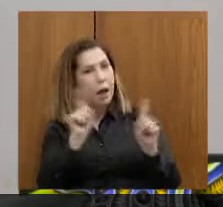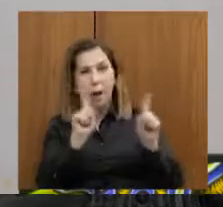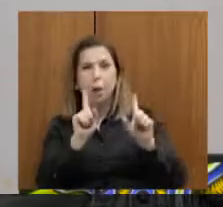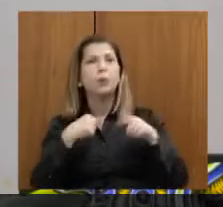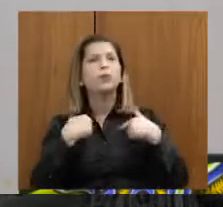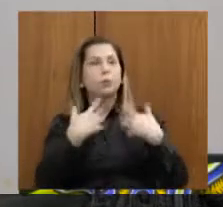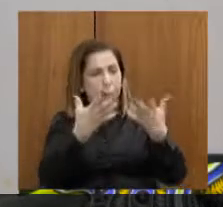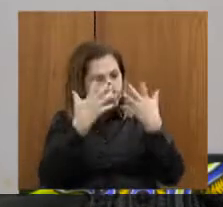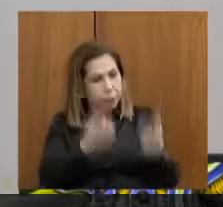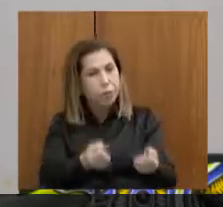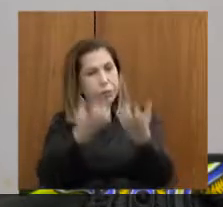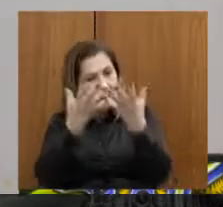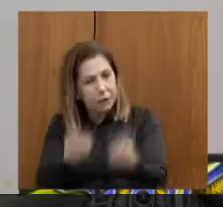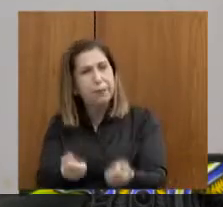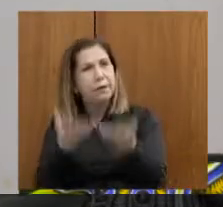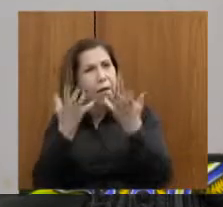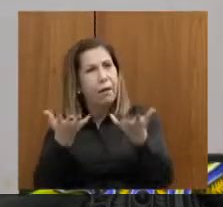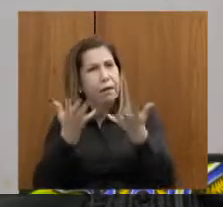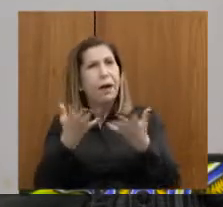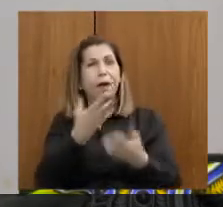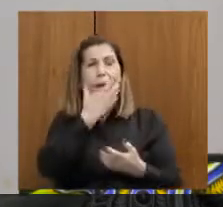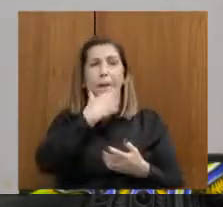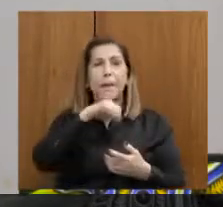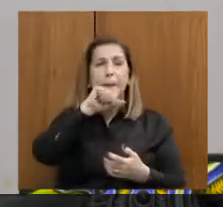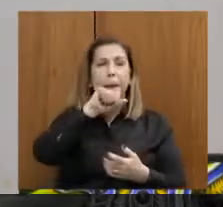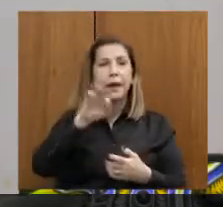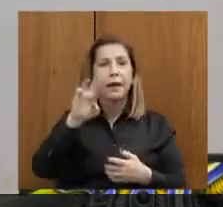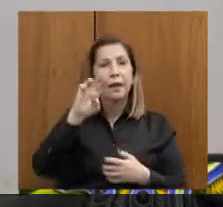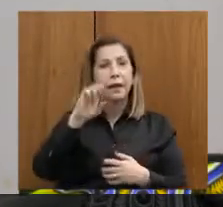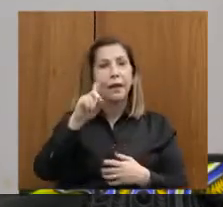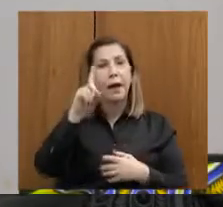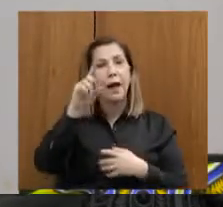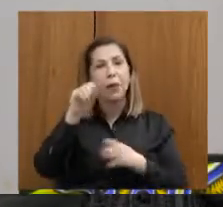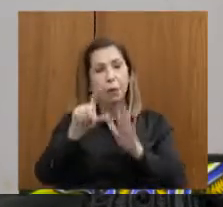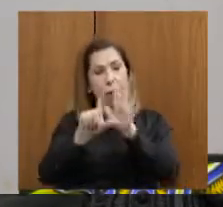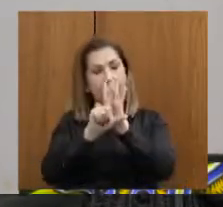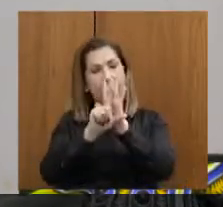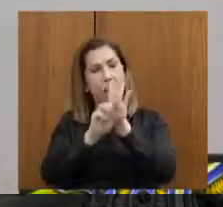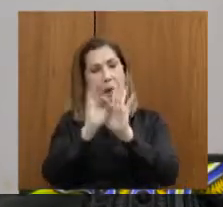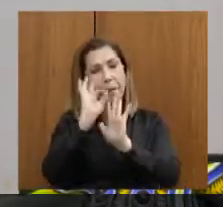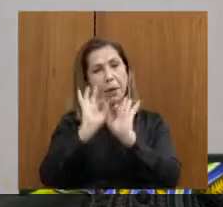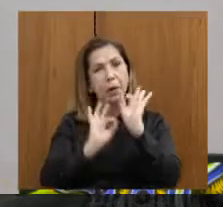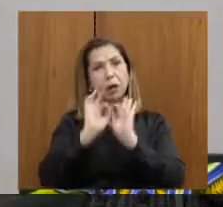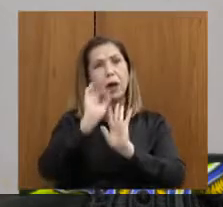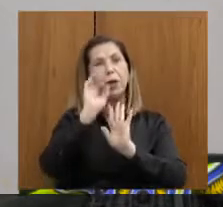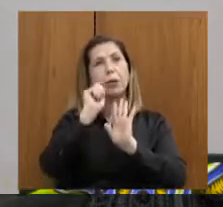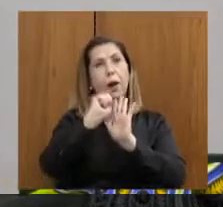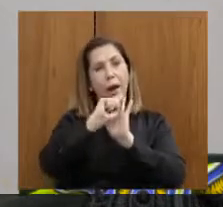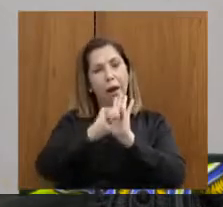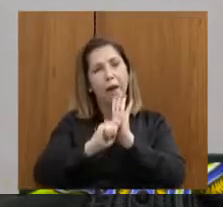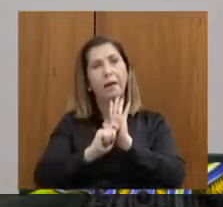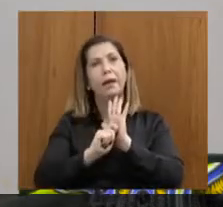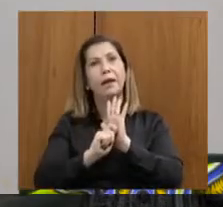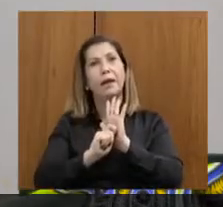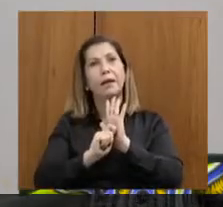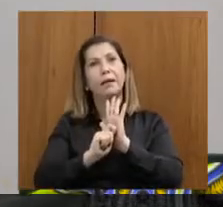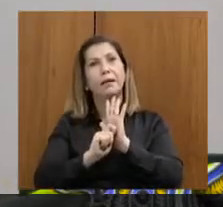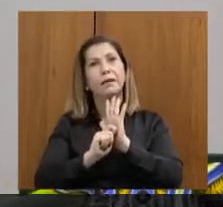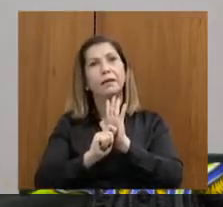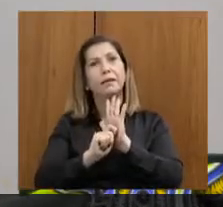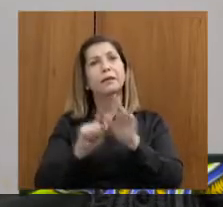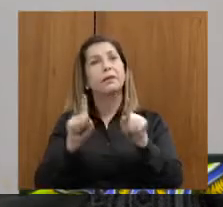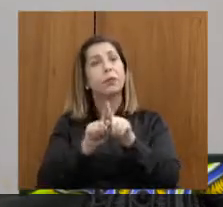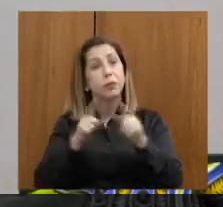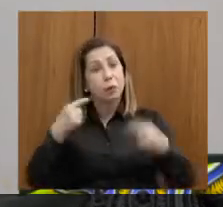existe lacuna Nós vamos sim para Ricardo apresentar leis projetos de leis para inclusive fazer